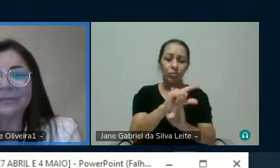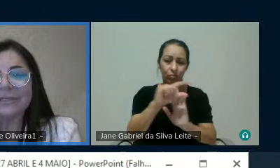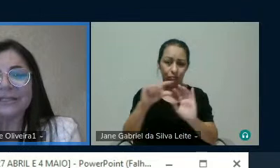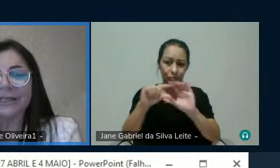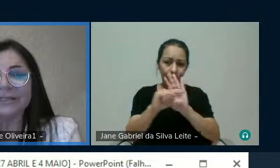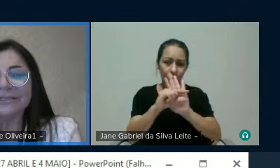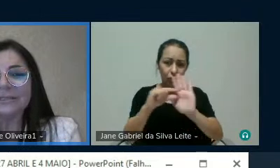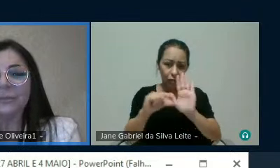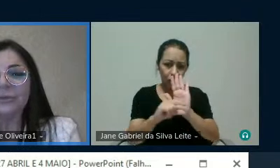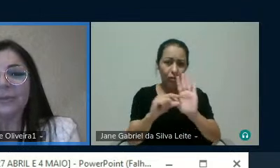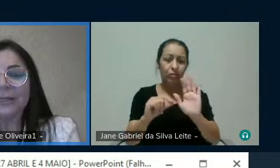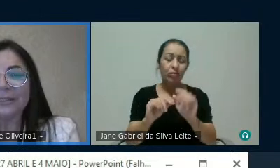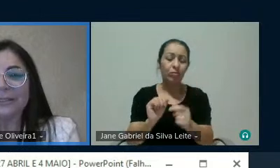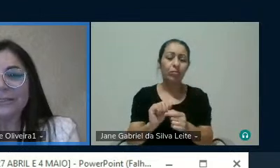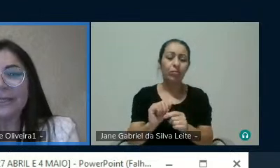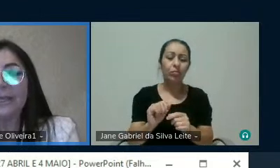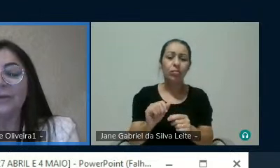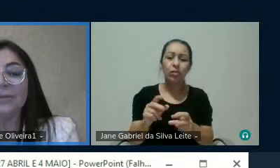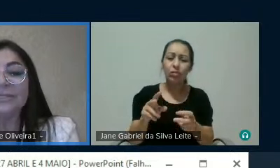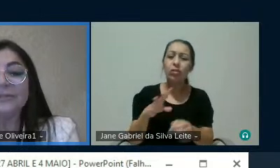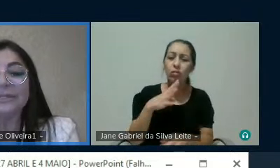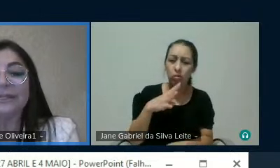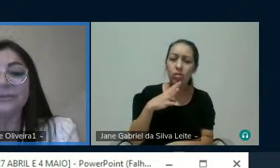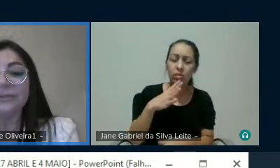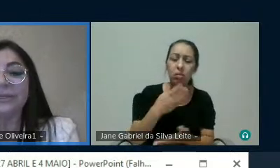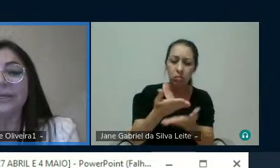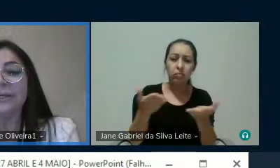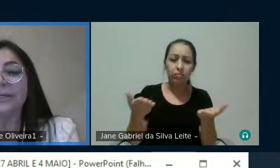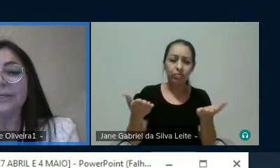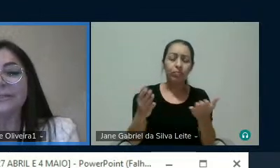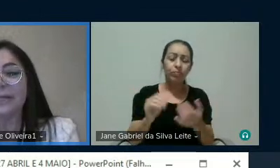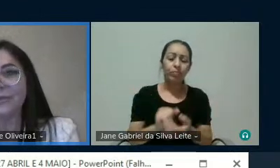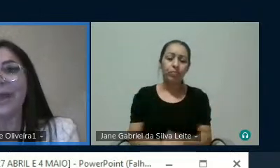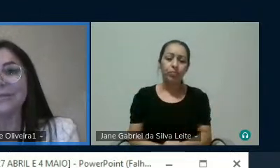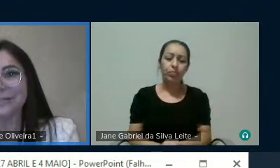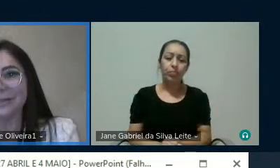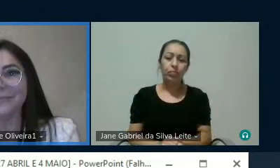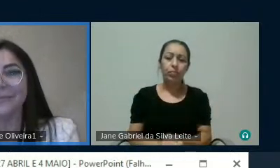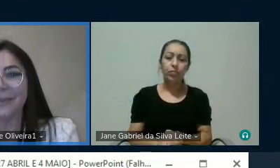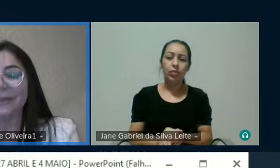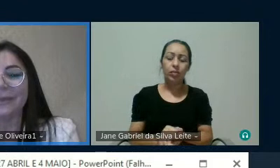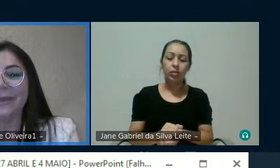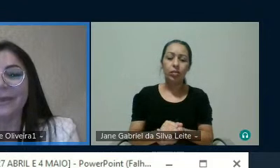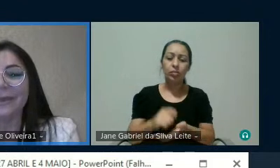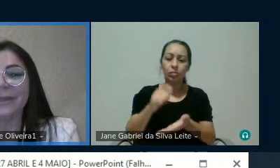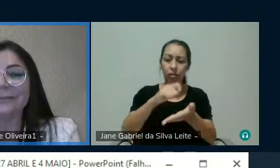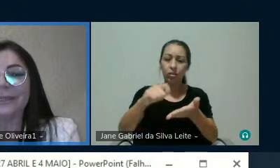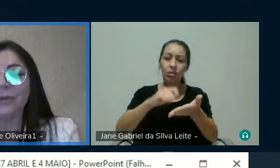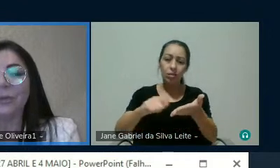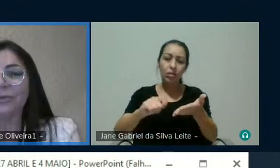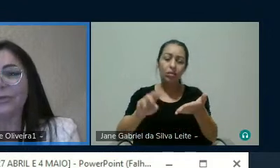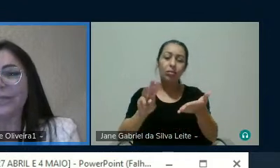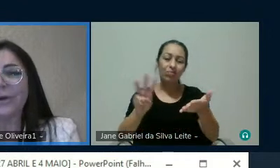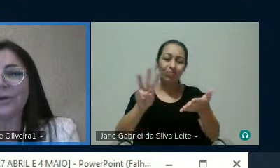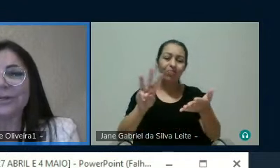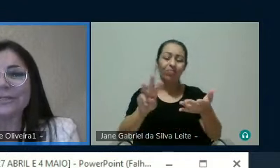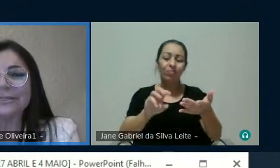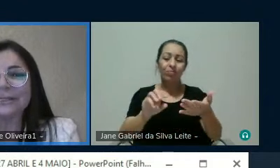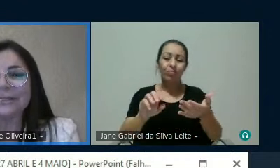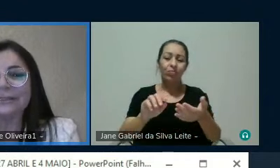todas umas lendas assim muito bacanas, inclusive escrito em sign write, né? Tem o